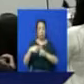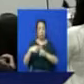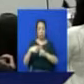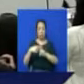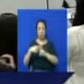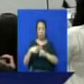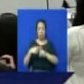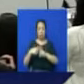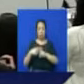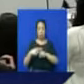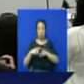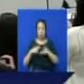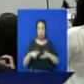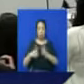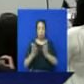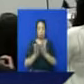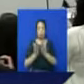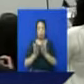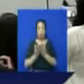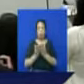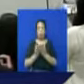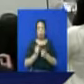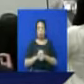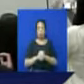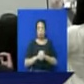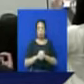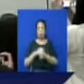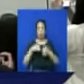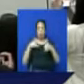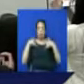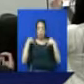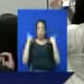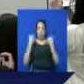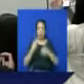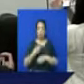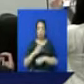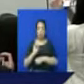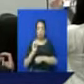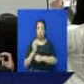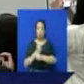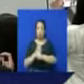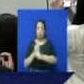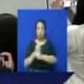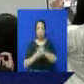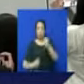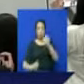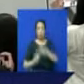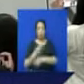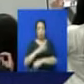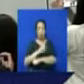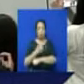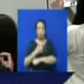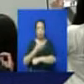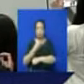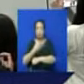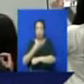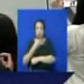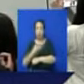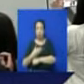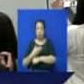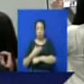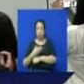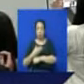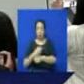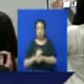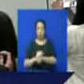Cristão. Pelo transcurso dos seus 20 anos de fundação, completados dia 1º de dezembro, de adoração